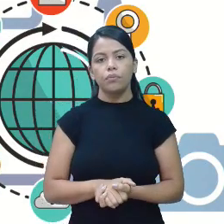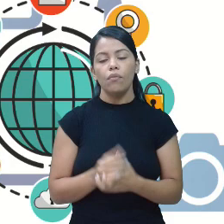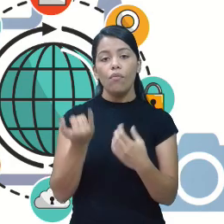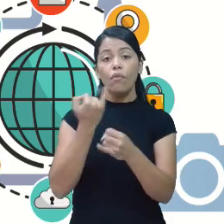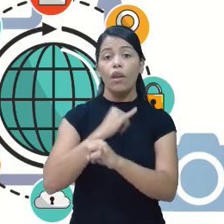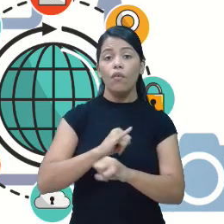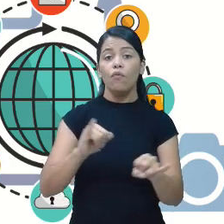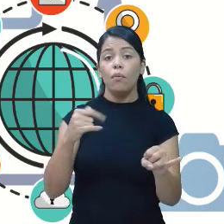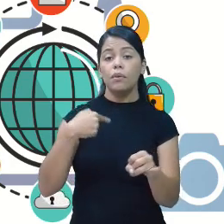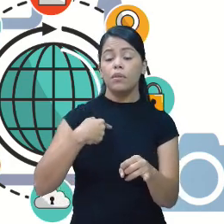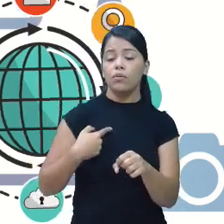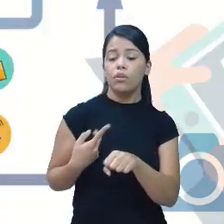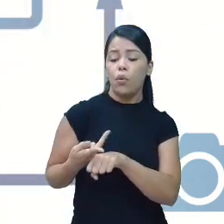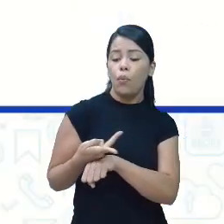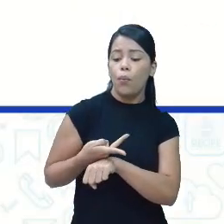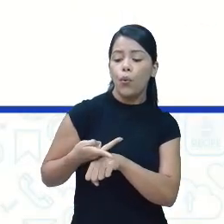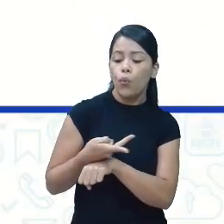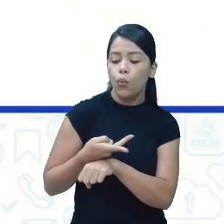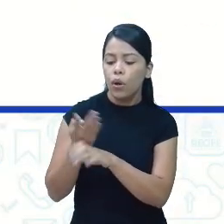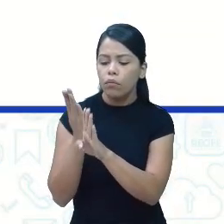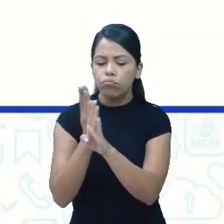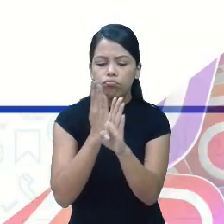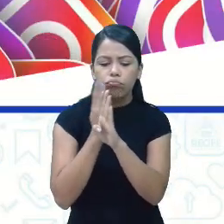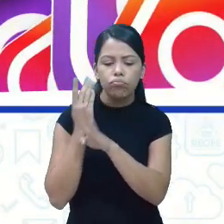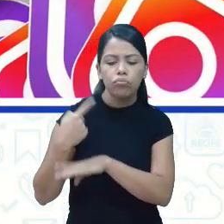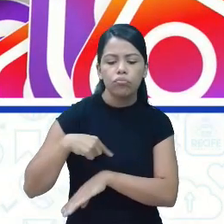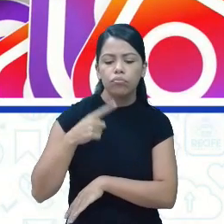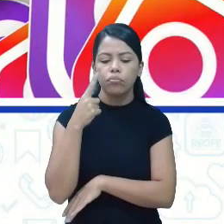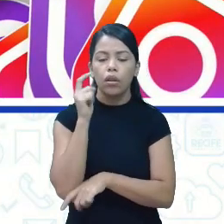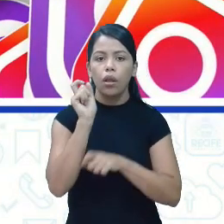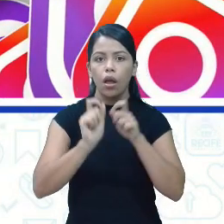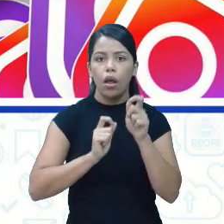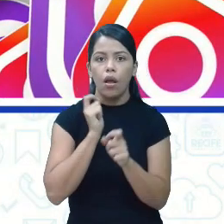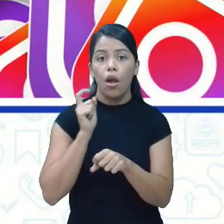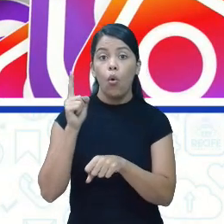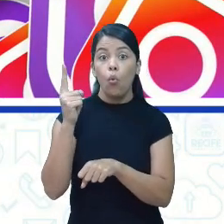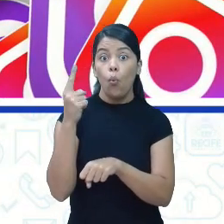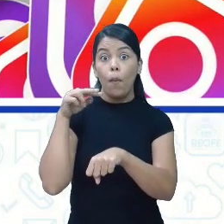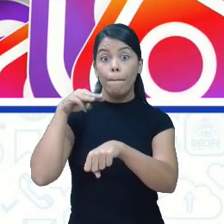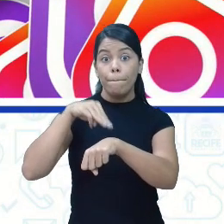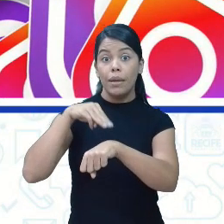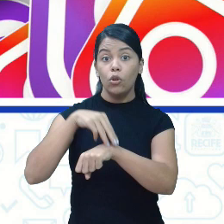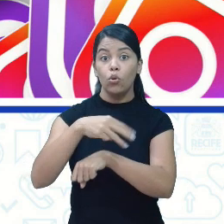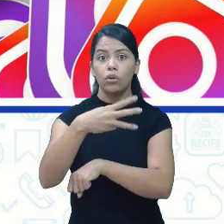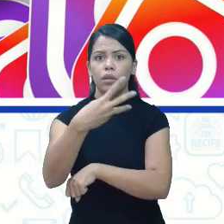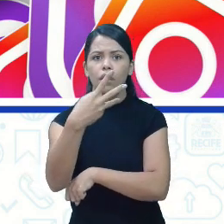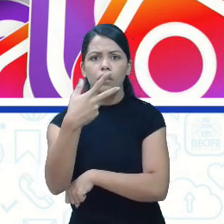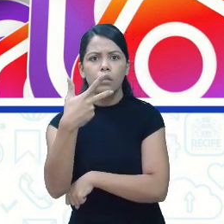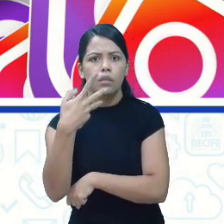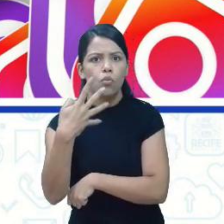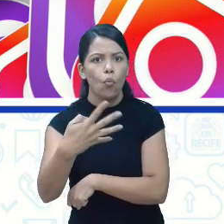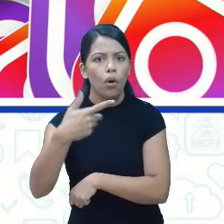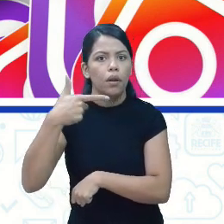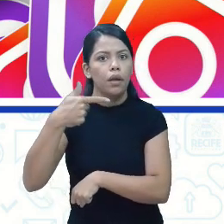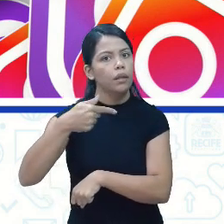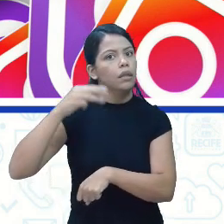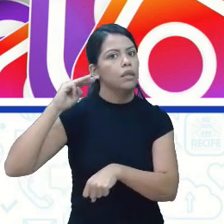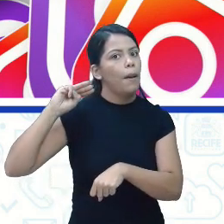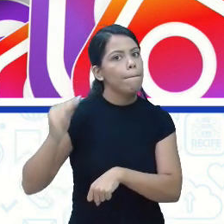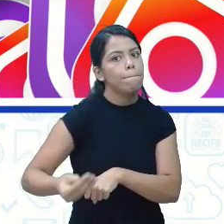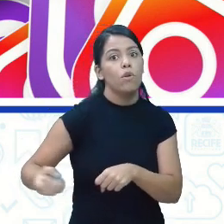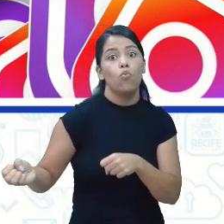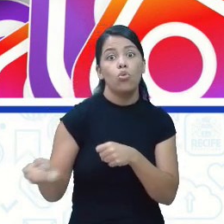informações que eu busquei, que a gente vai observar, por exemplo, a gente tem que em 1 minuto são 347 mil novos